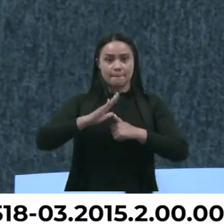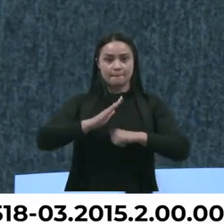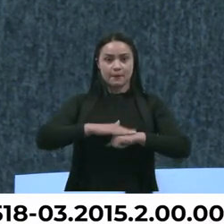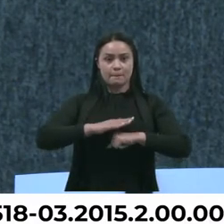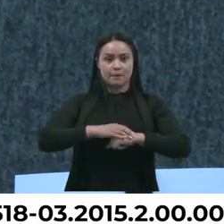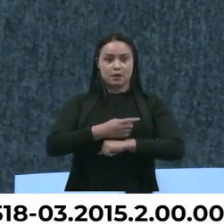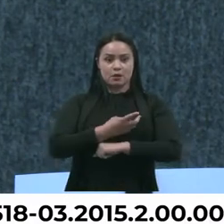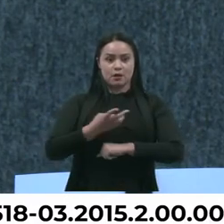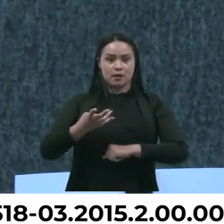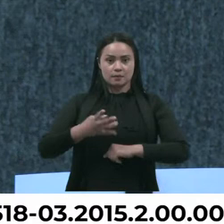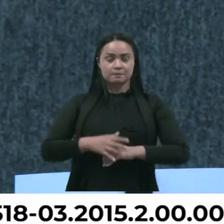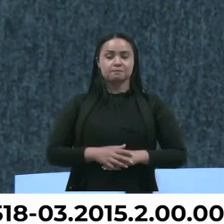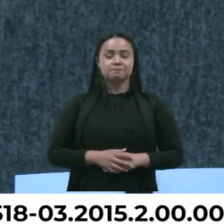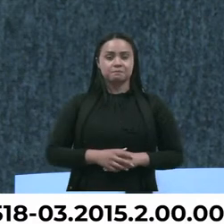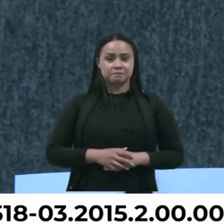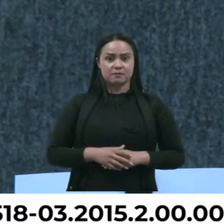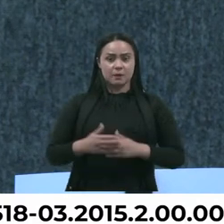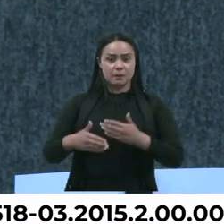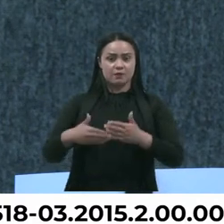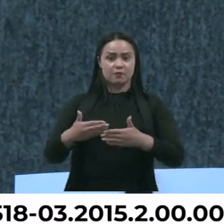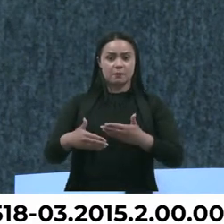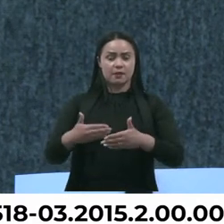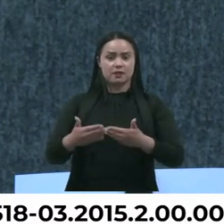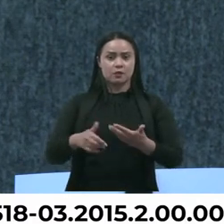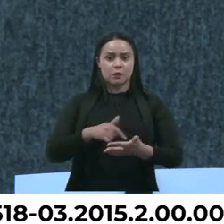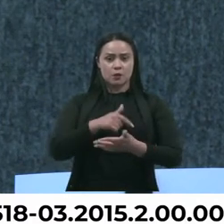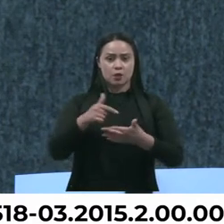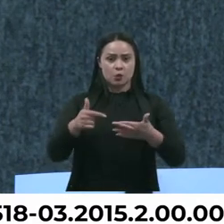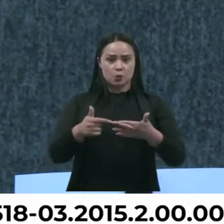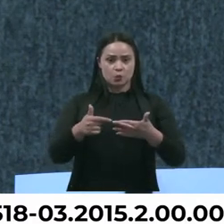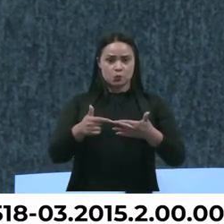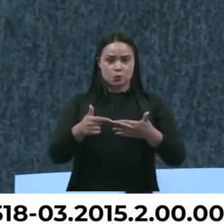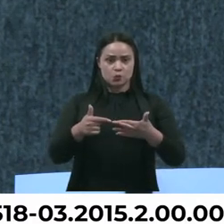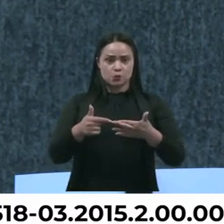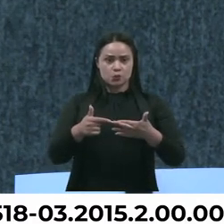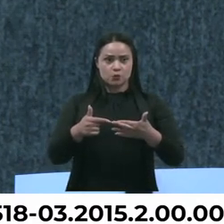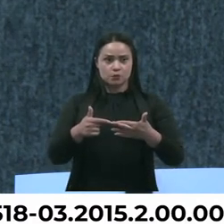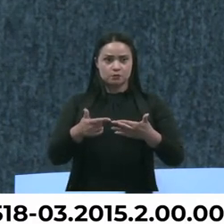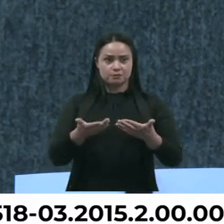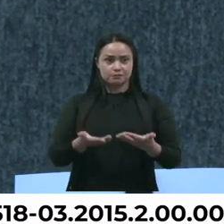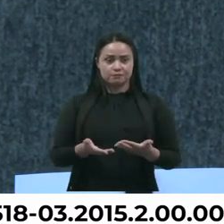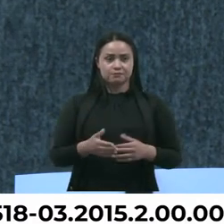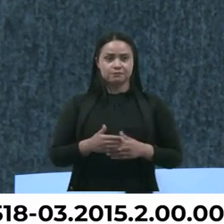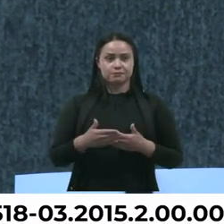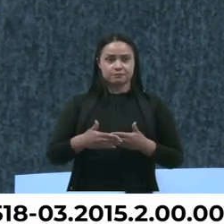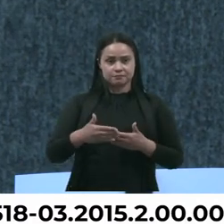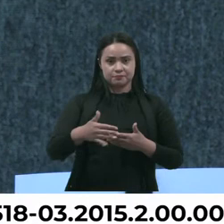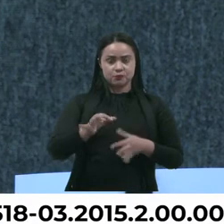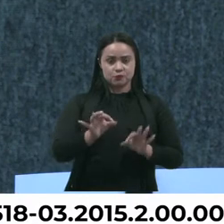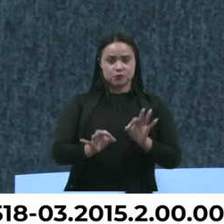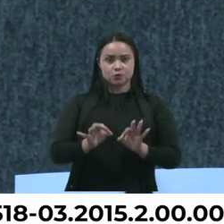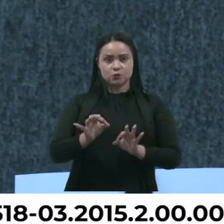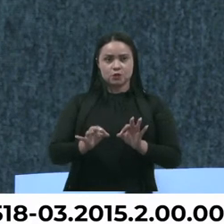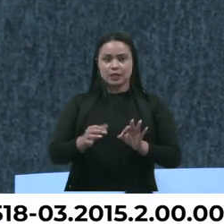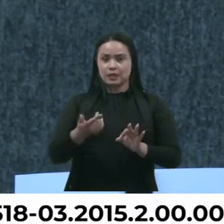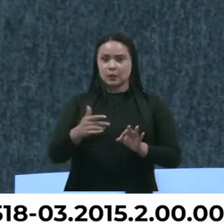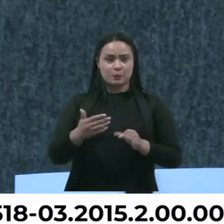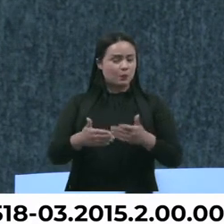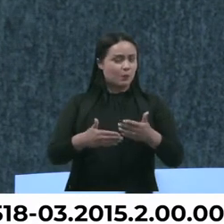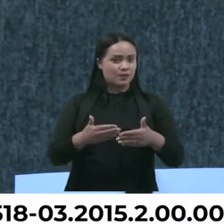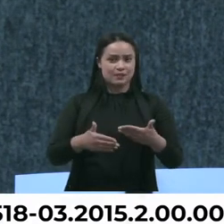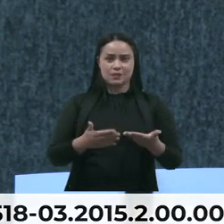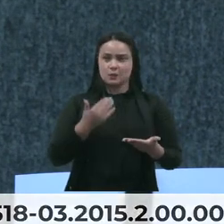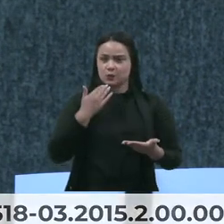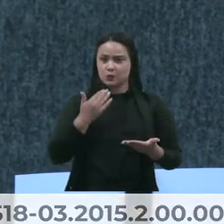maioria, deu provimento ao recurso e, em consequência, julgou improcedente